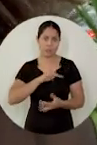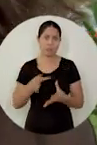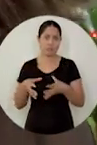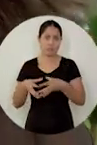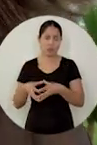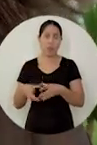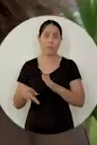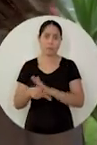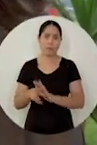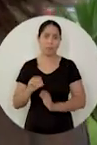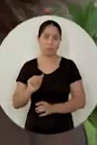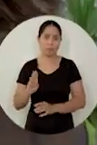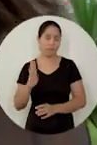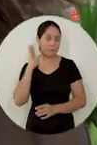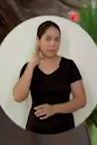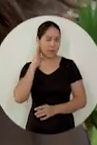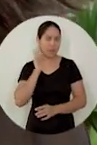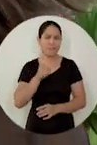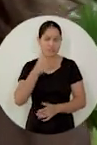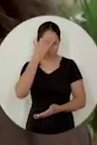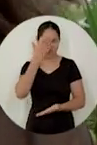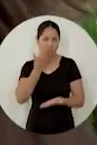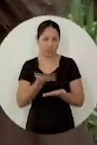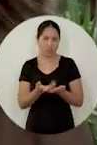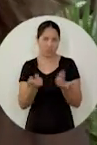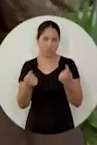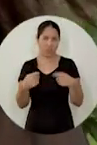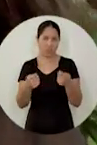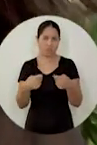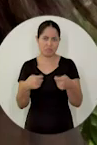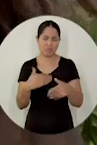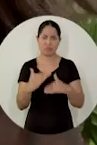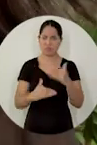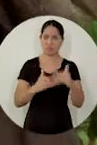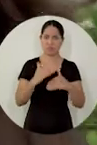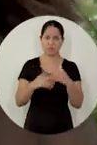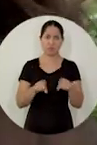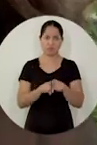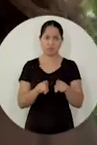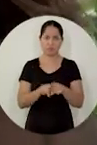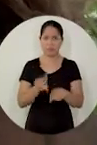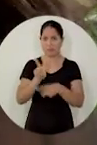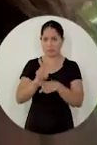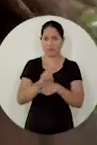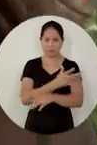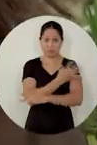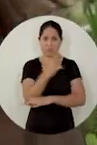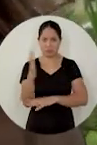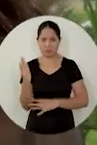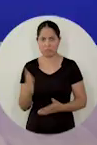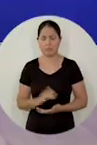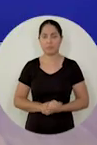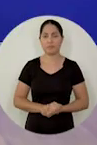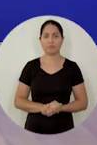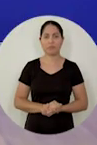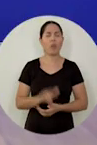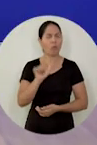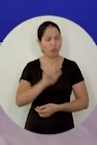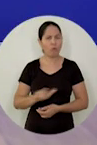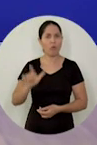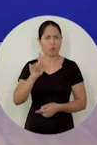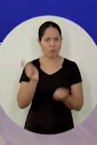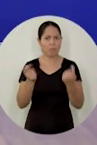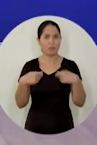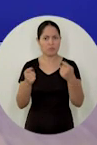da seccional da OAB do Pará, acredita que pode existir desenvolvimento e também preservação ambiental? Sem